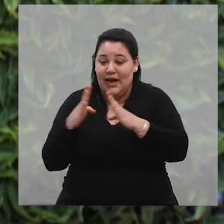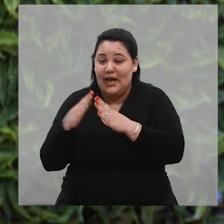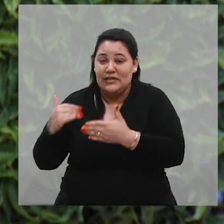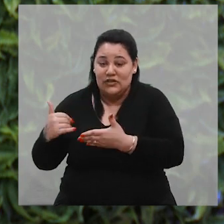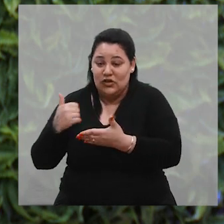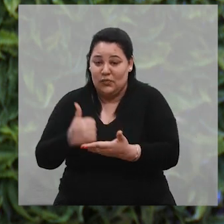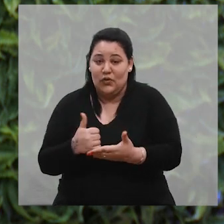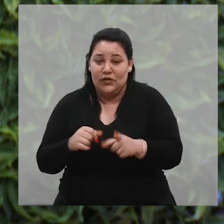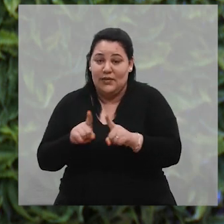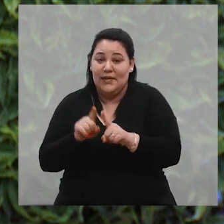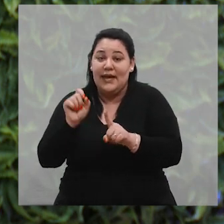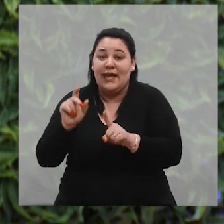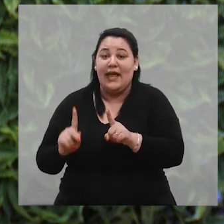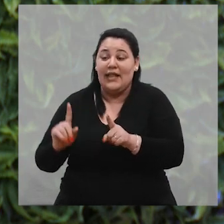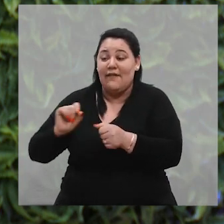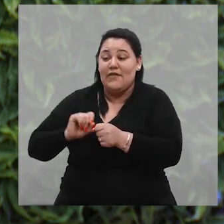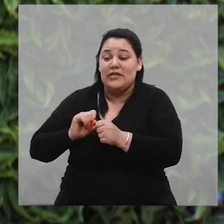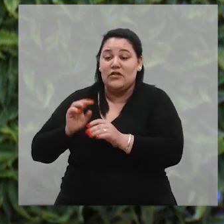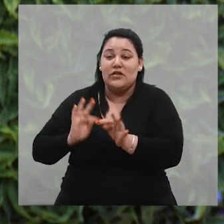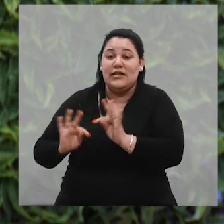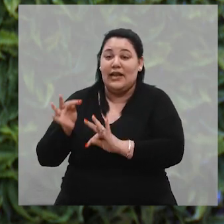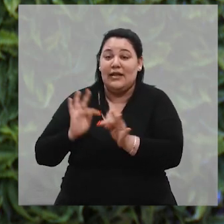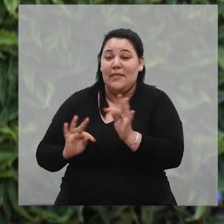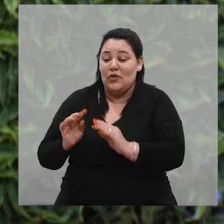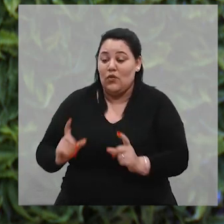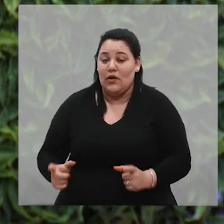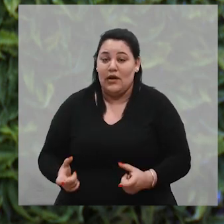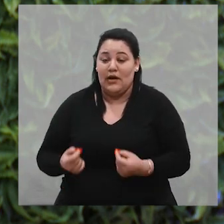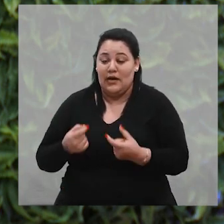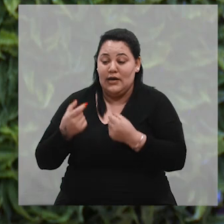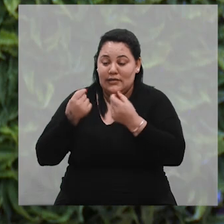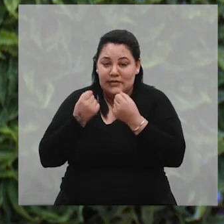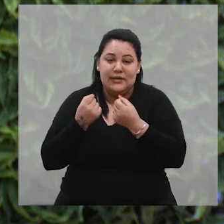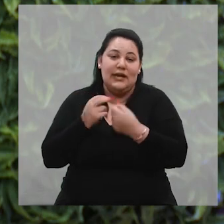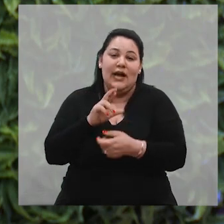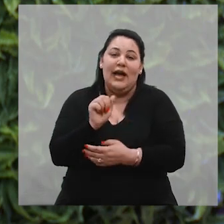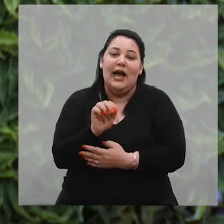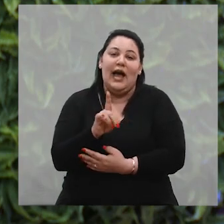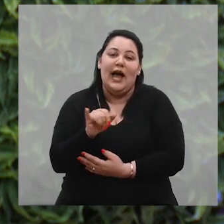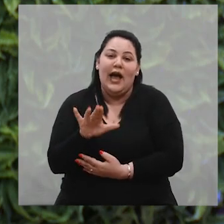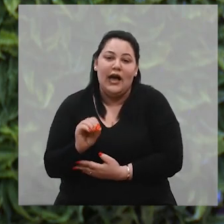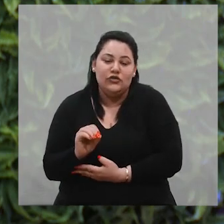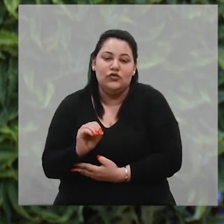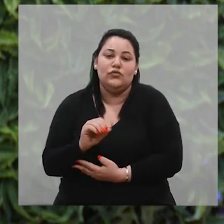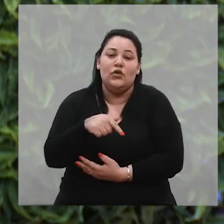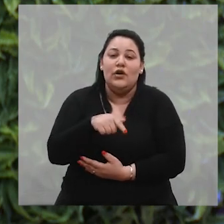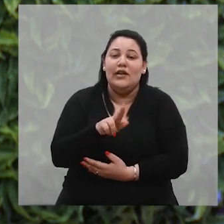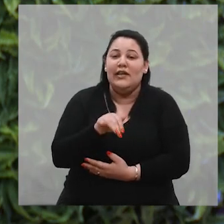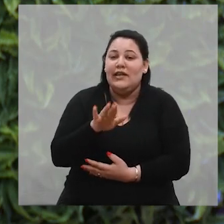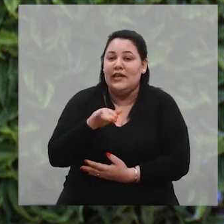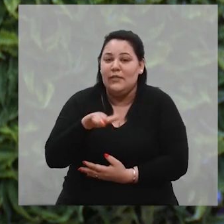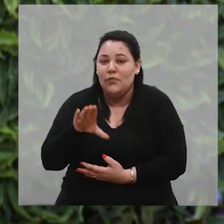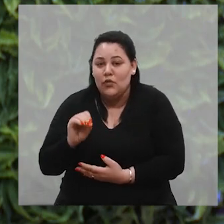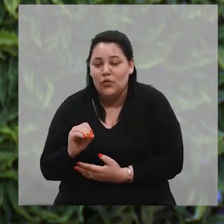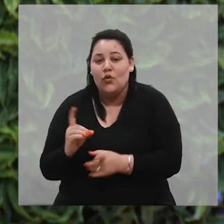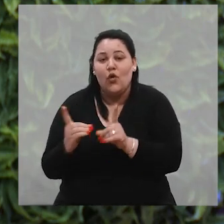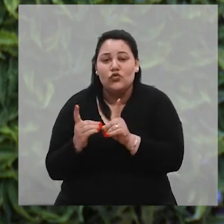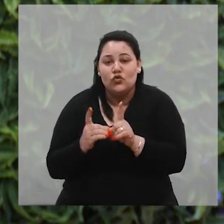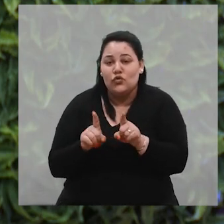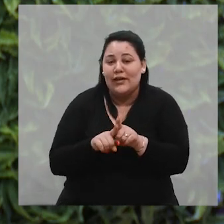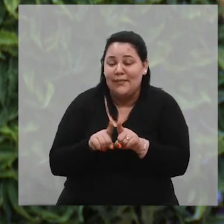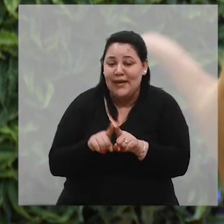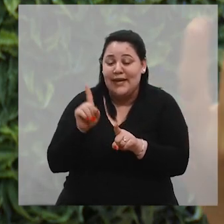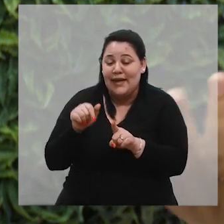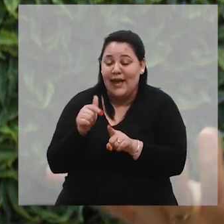de apoio, que é a casa para quem está em tratamento oncológico, radioterapia, a questão de químio,